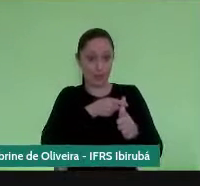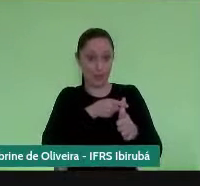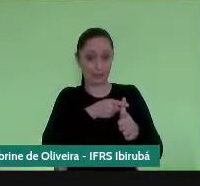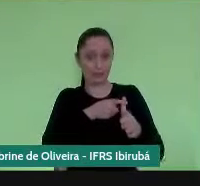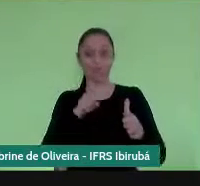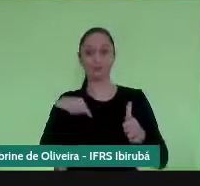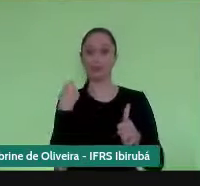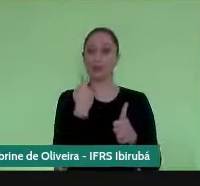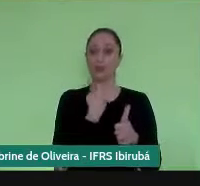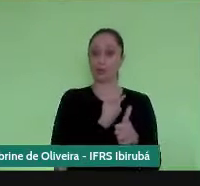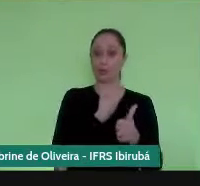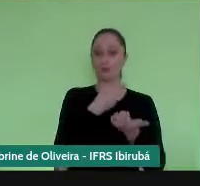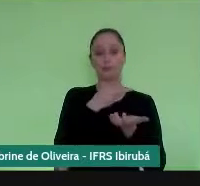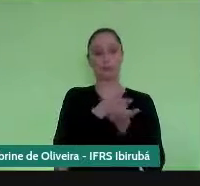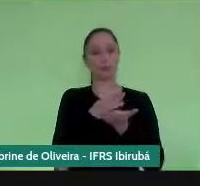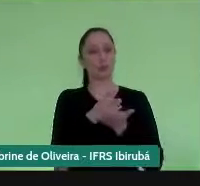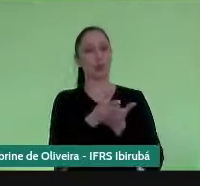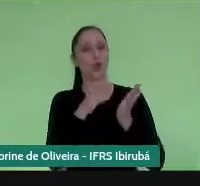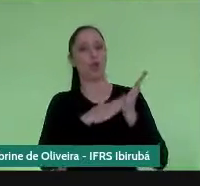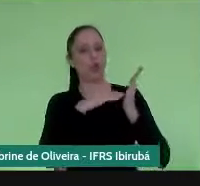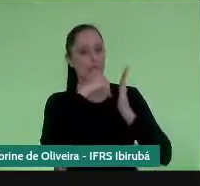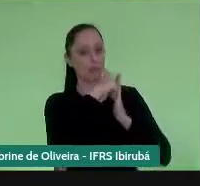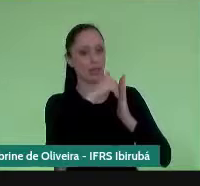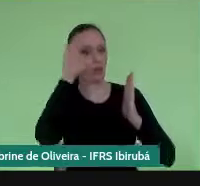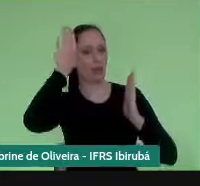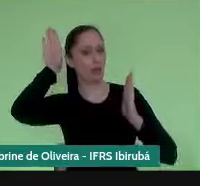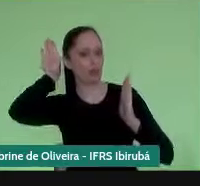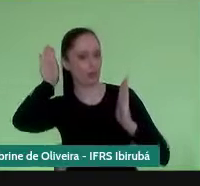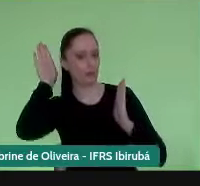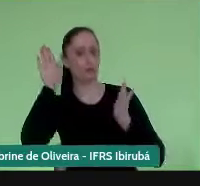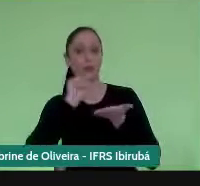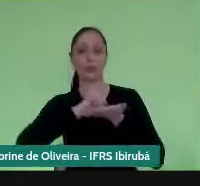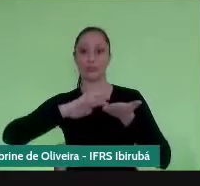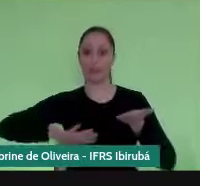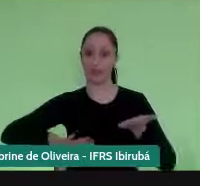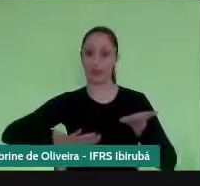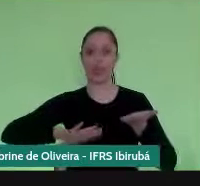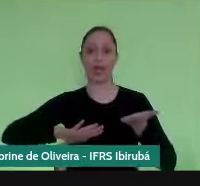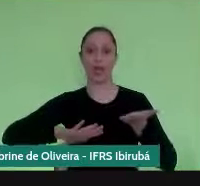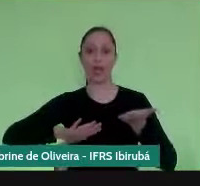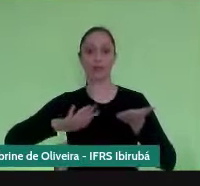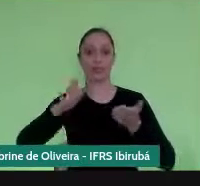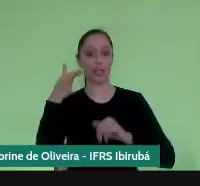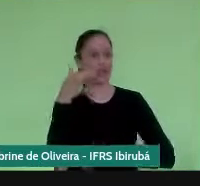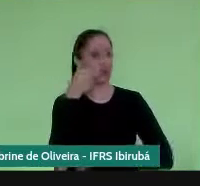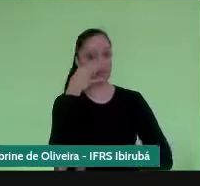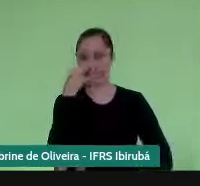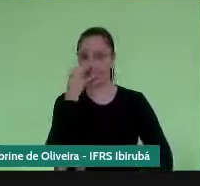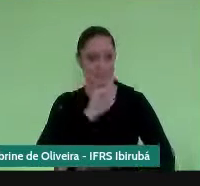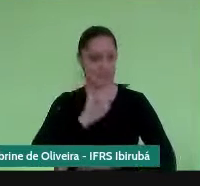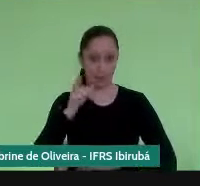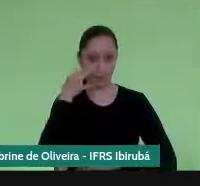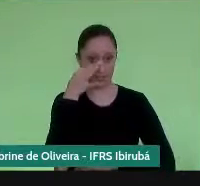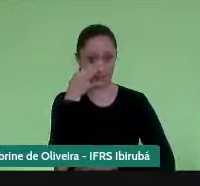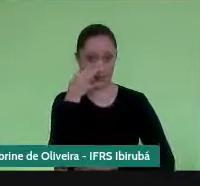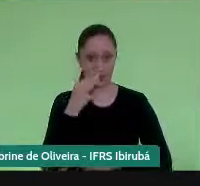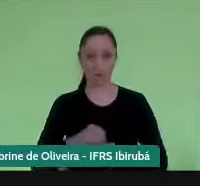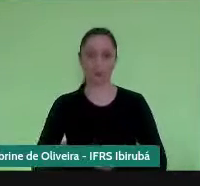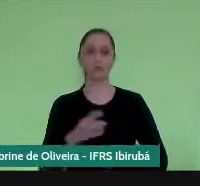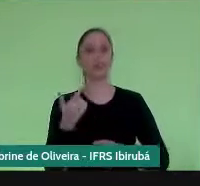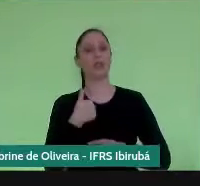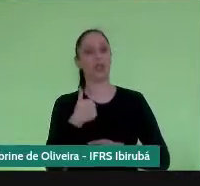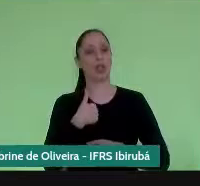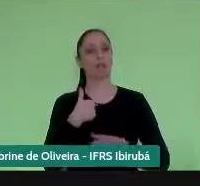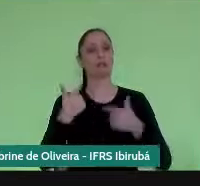atividades, o calendário ele continuou na forma, então, das atividades não presenciais. No momento inicial, eu estava na chefia